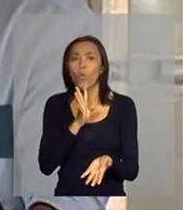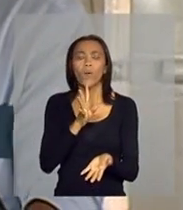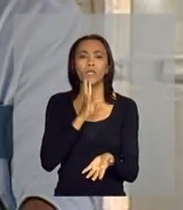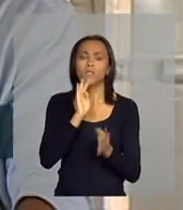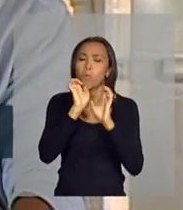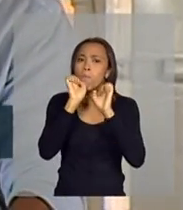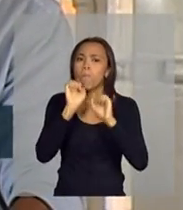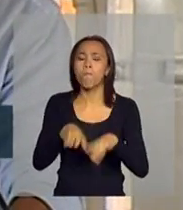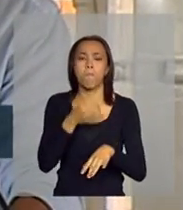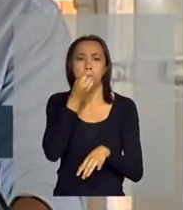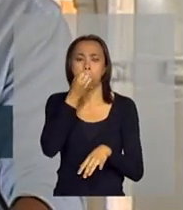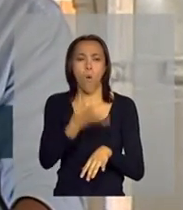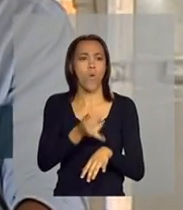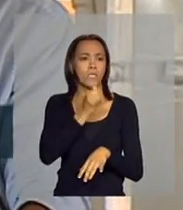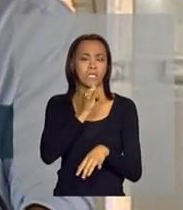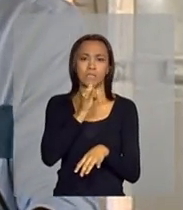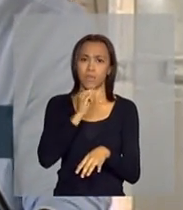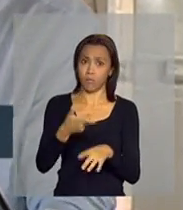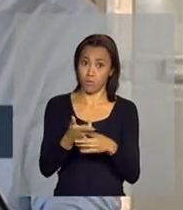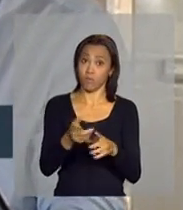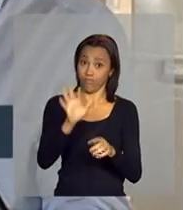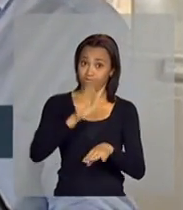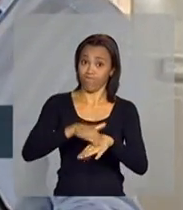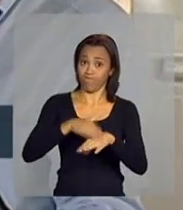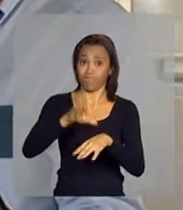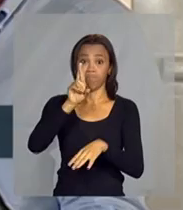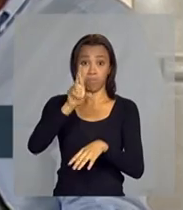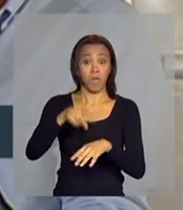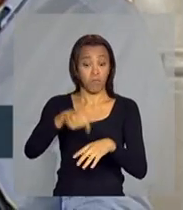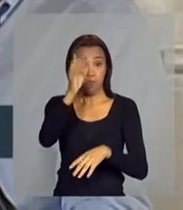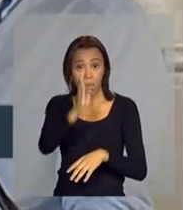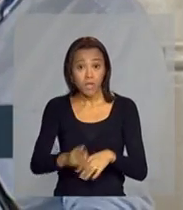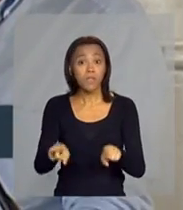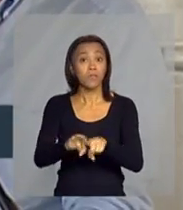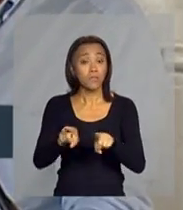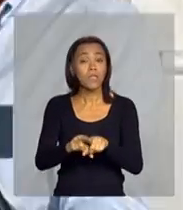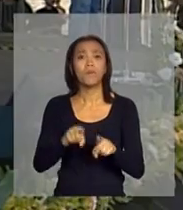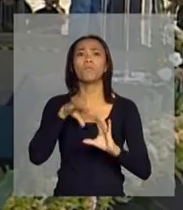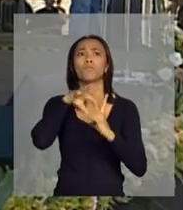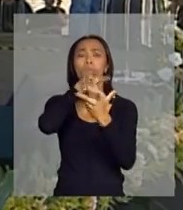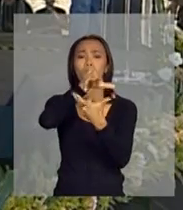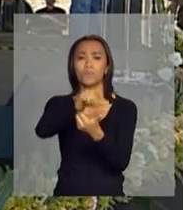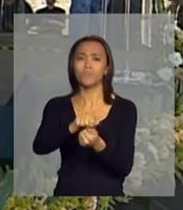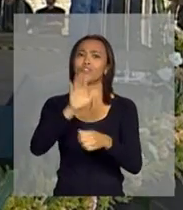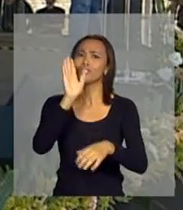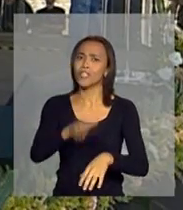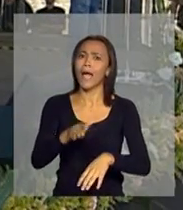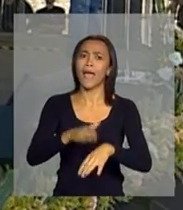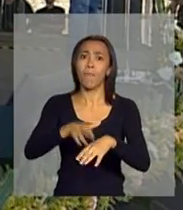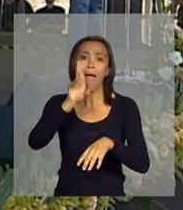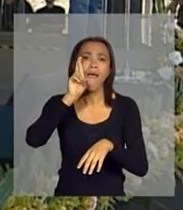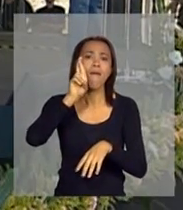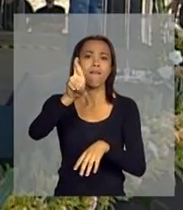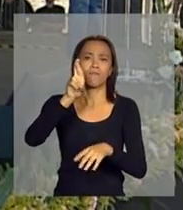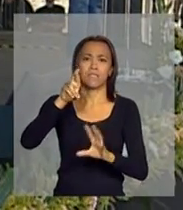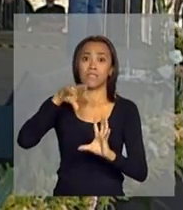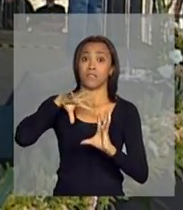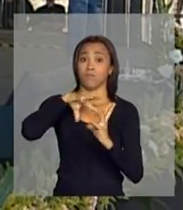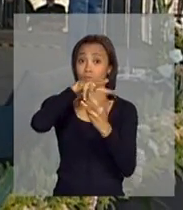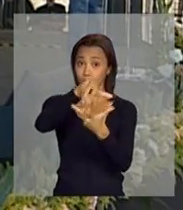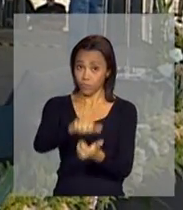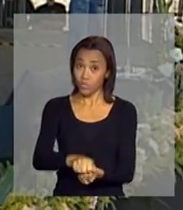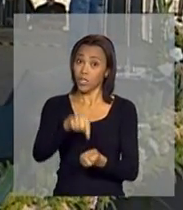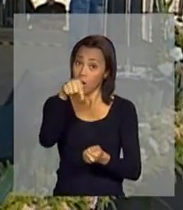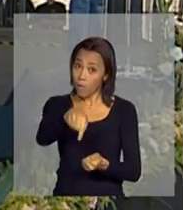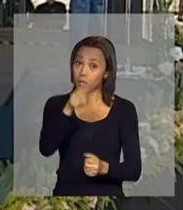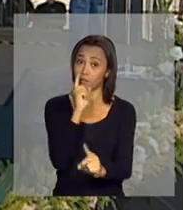bom exemplo que o Paraná dá ao Brasil e ao resto do mundo. Já é referência internacional o nosso